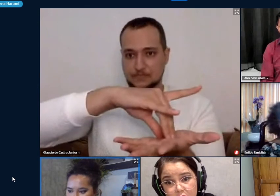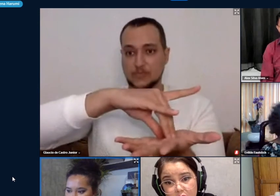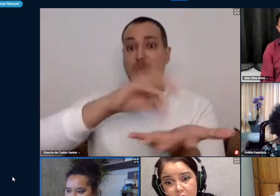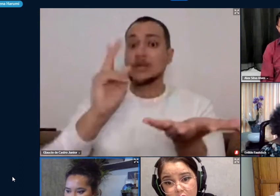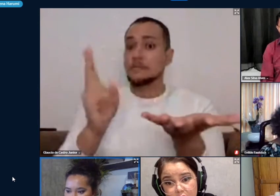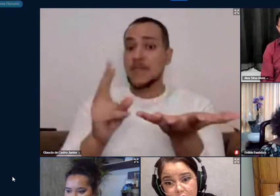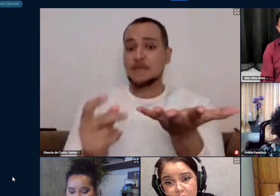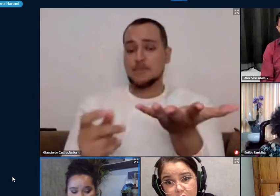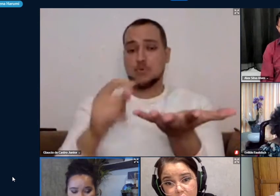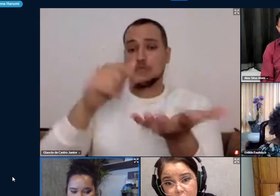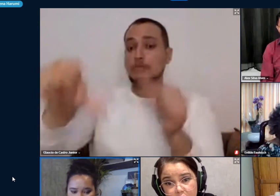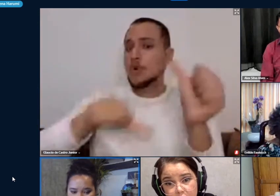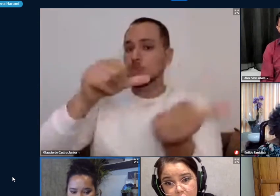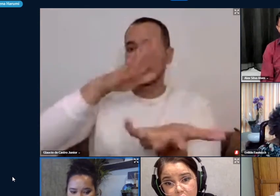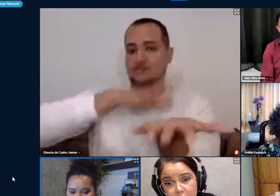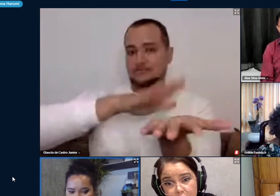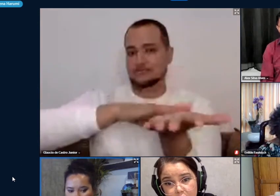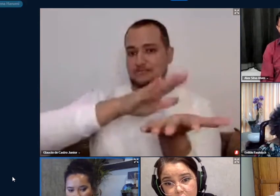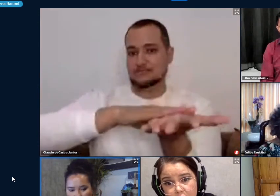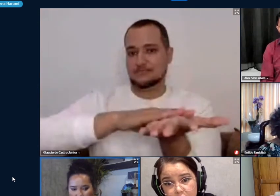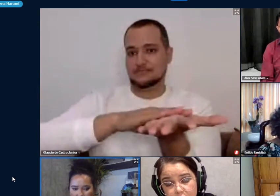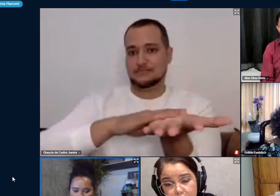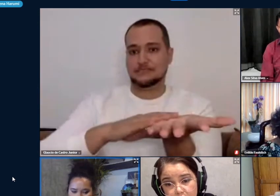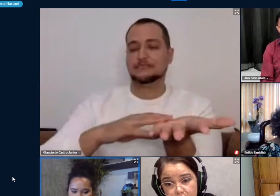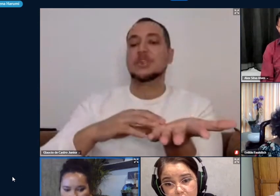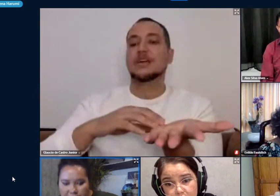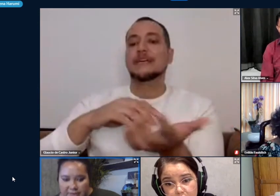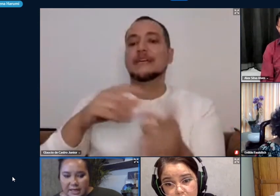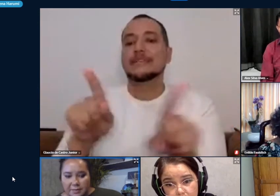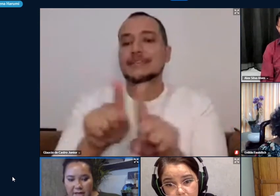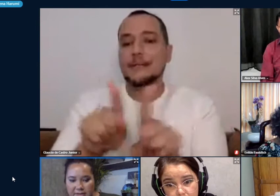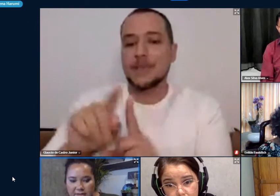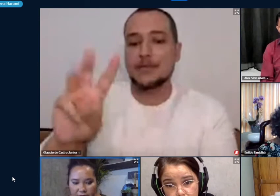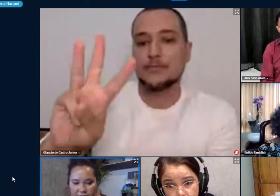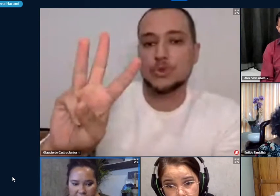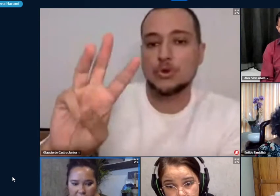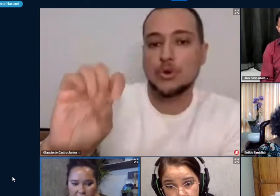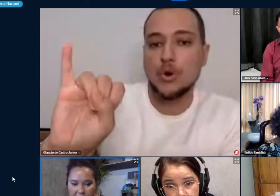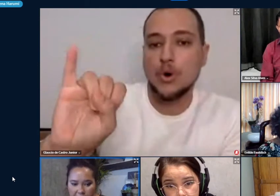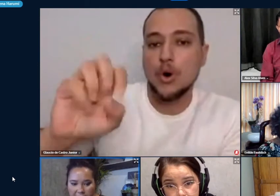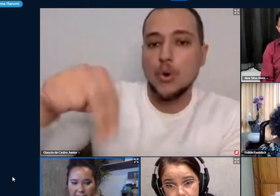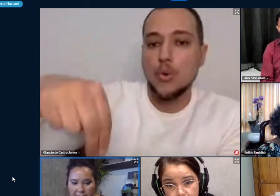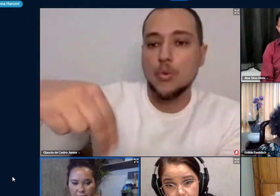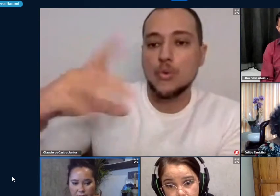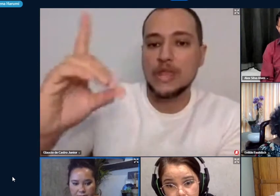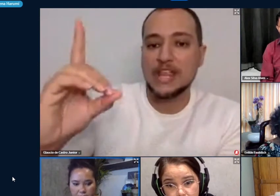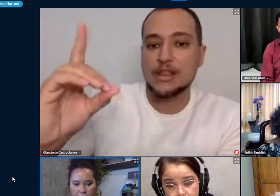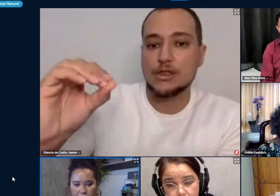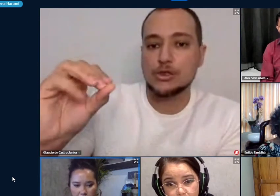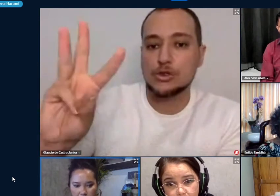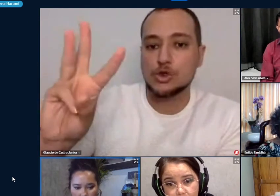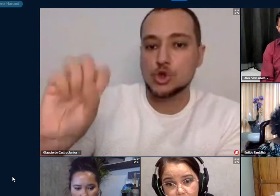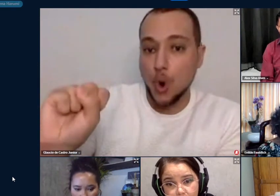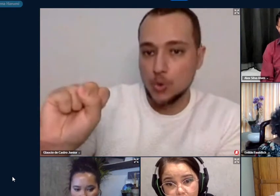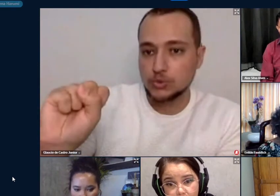Linux, iOS, a gente usa sempre essa configuração na palma da mão.